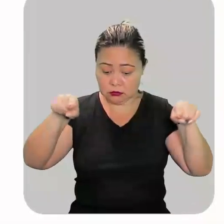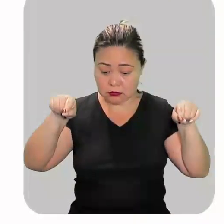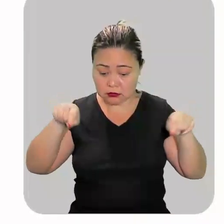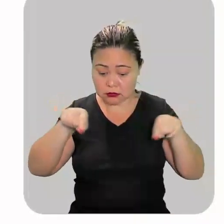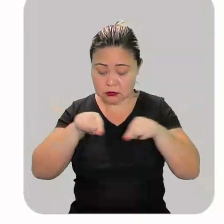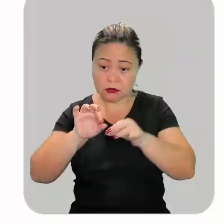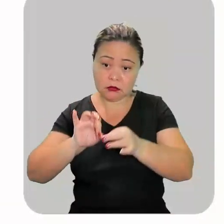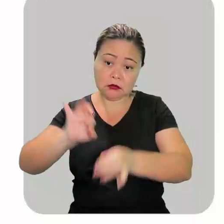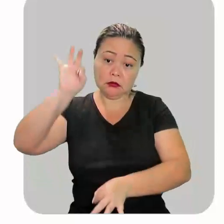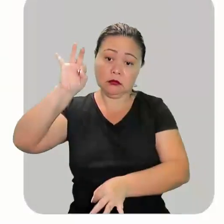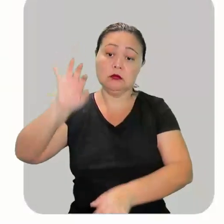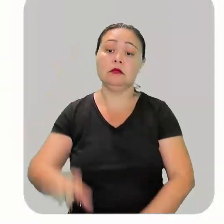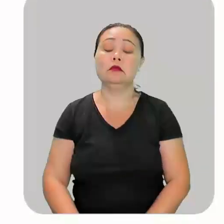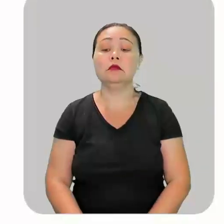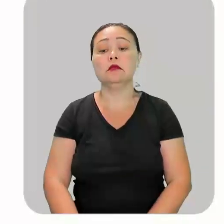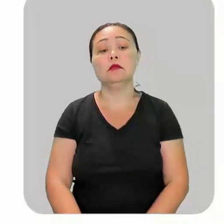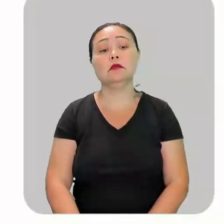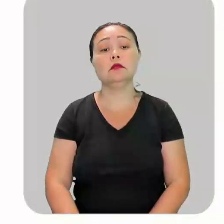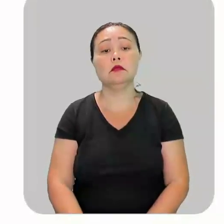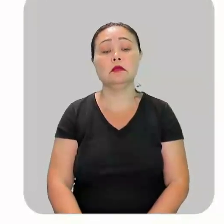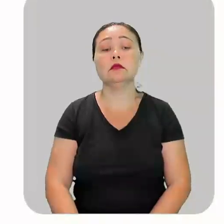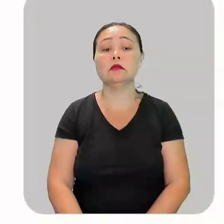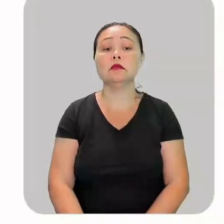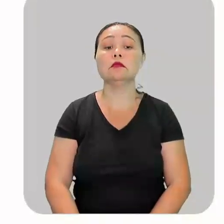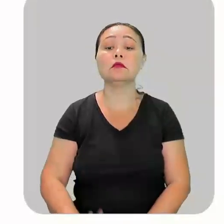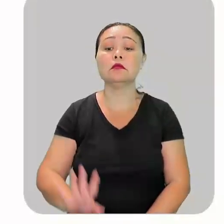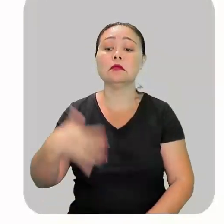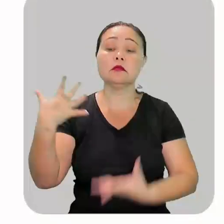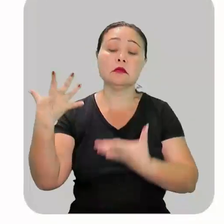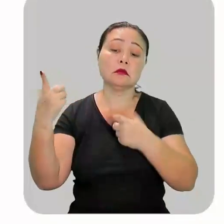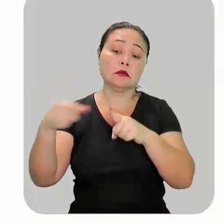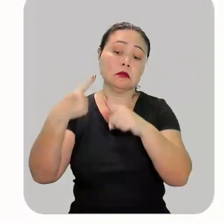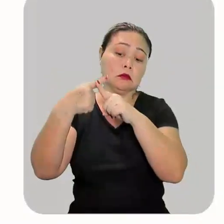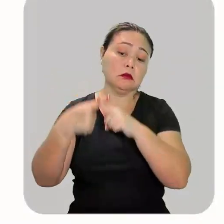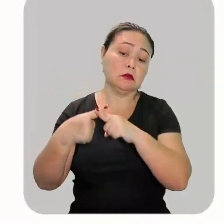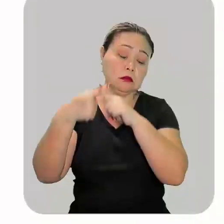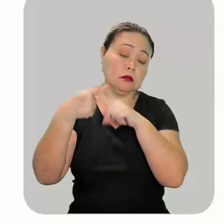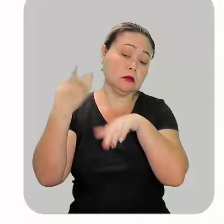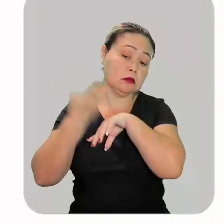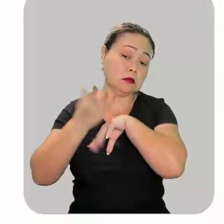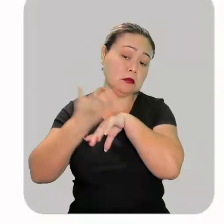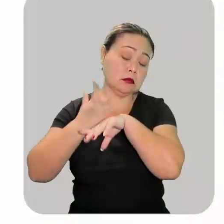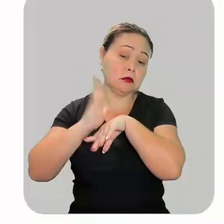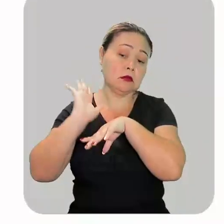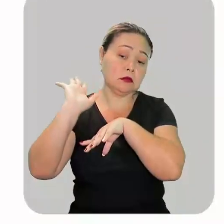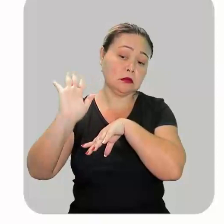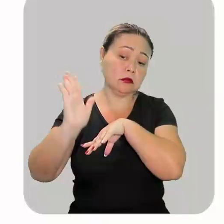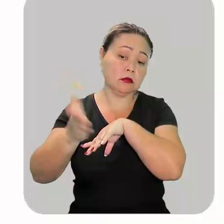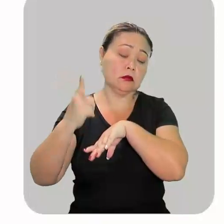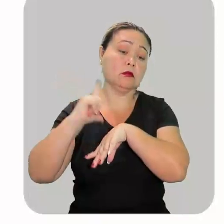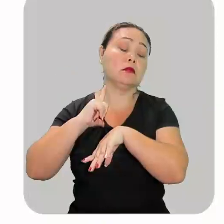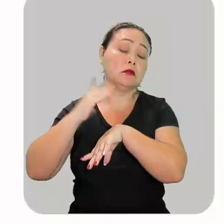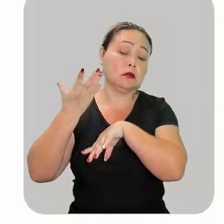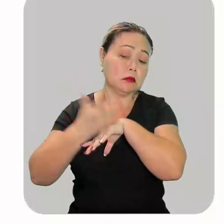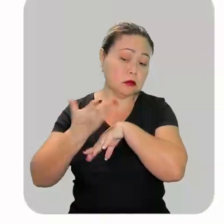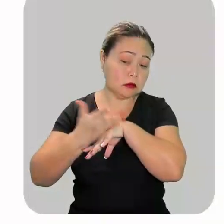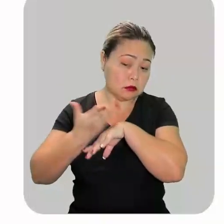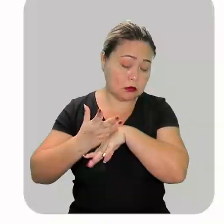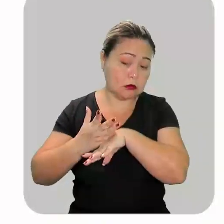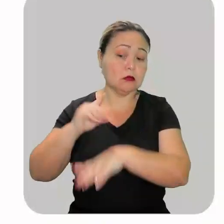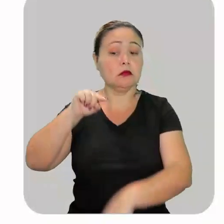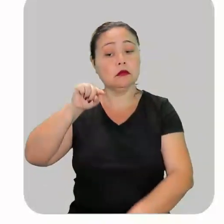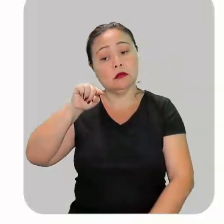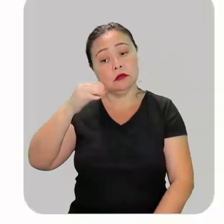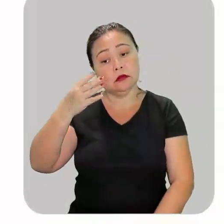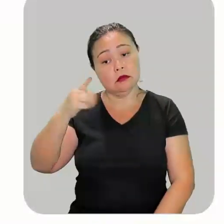base vezes... Altura, né? E aí, calculando, né? Você vai praticar, aí que a gente já disse que tem que praticar os